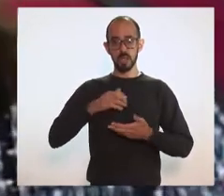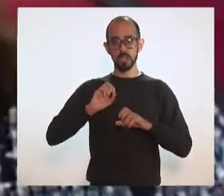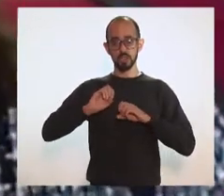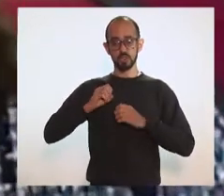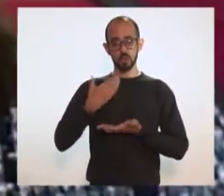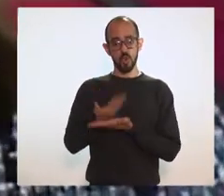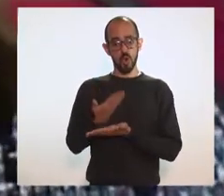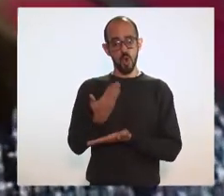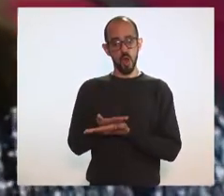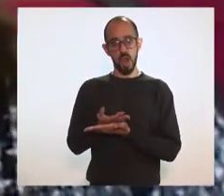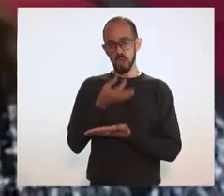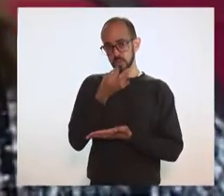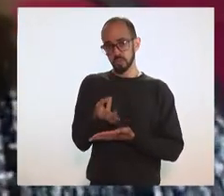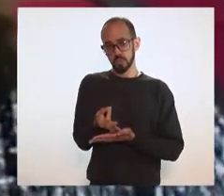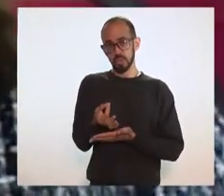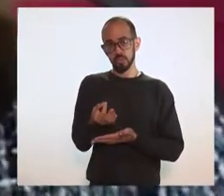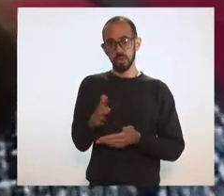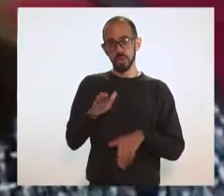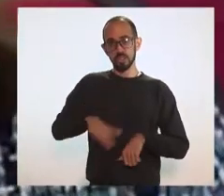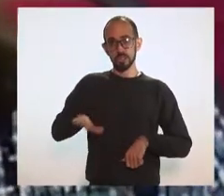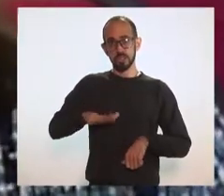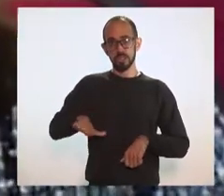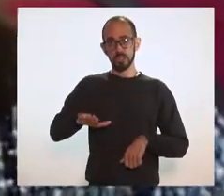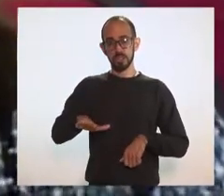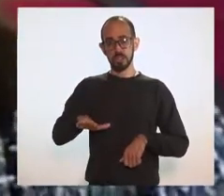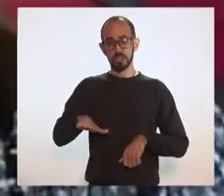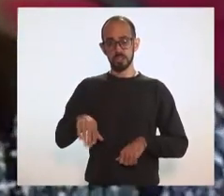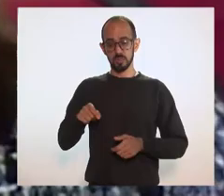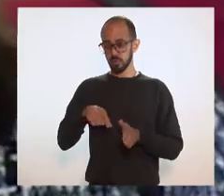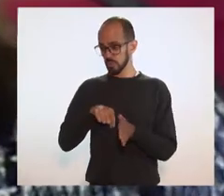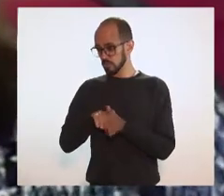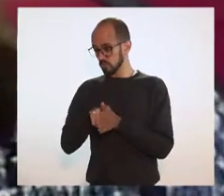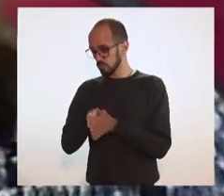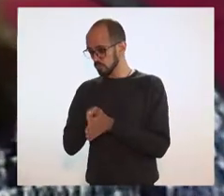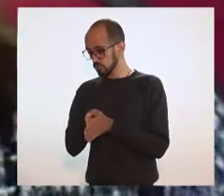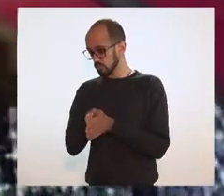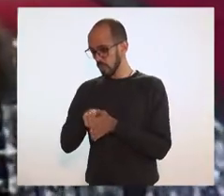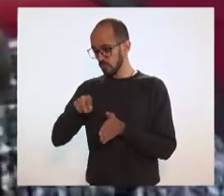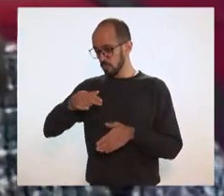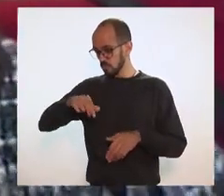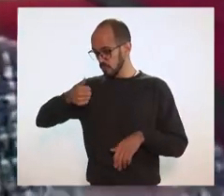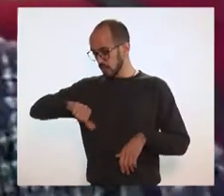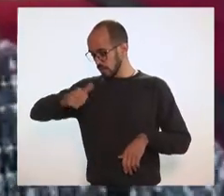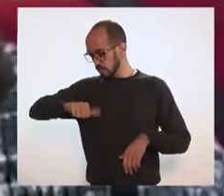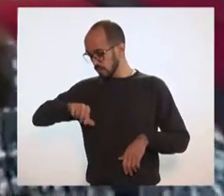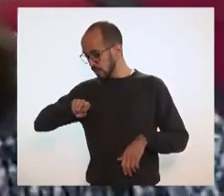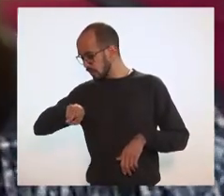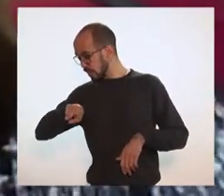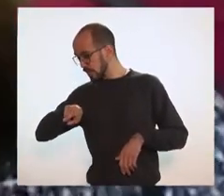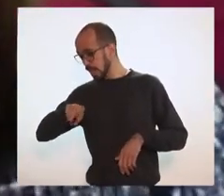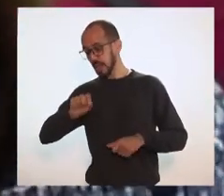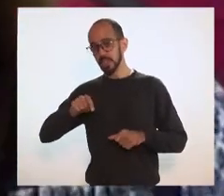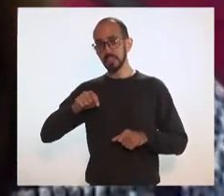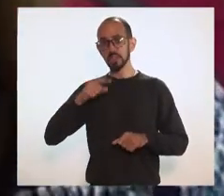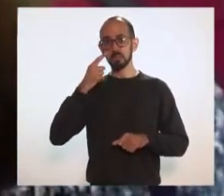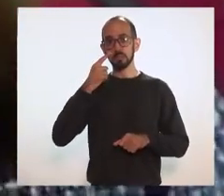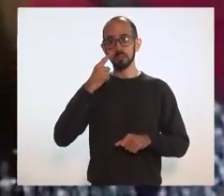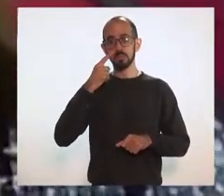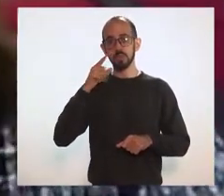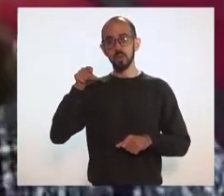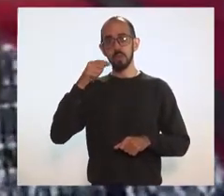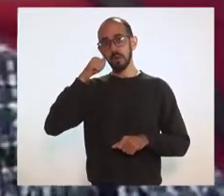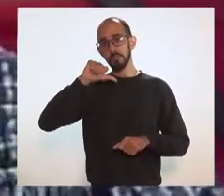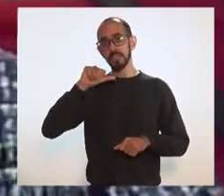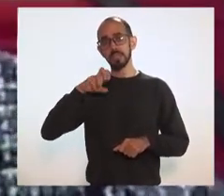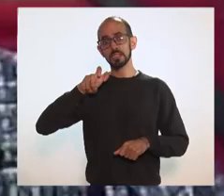as crianças fosse verificada a questão da contaminação e uma menina de 5 anos foi